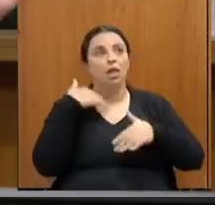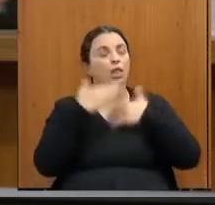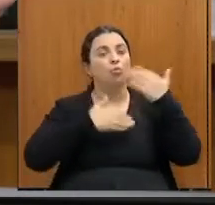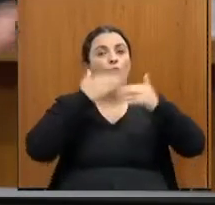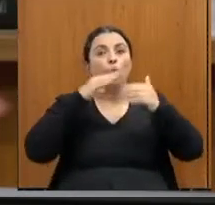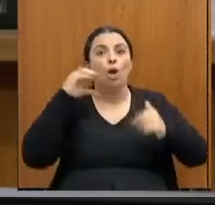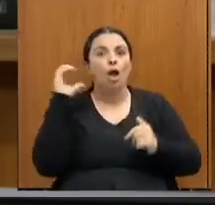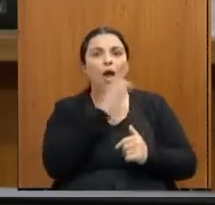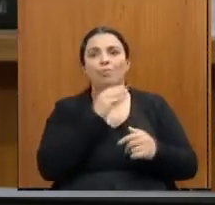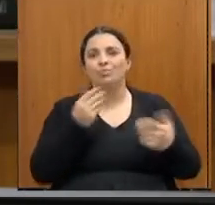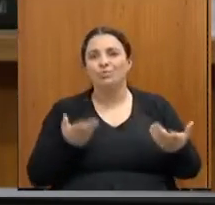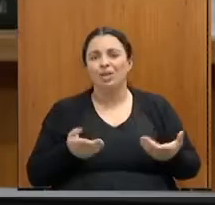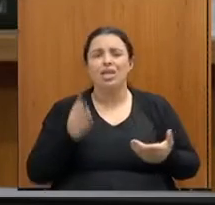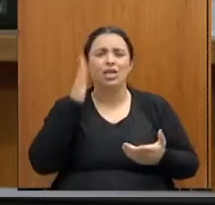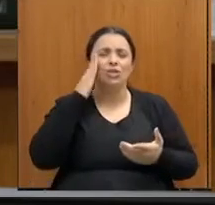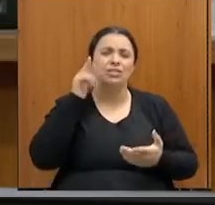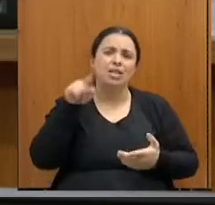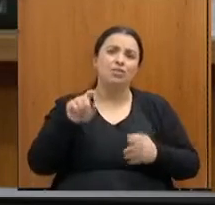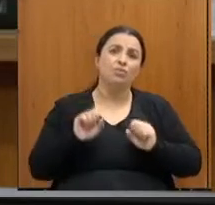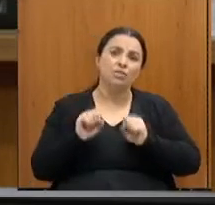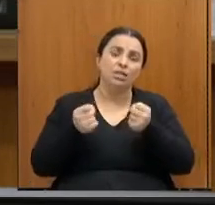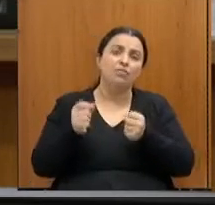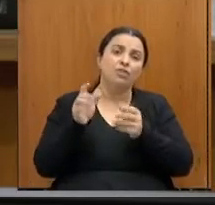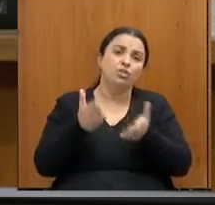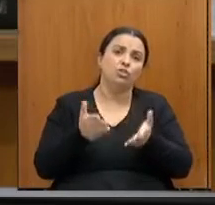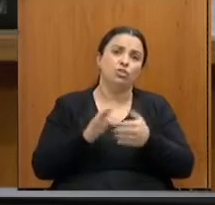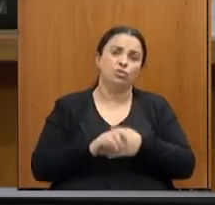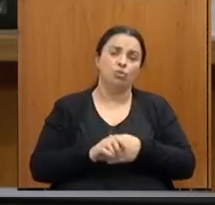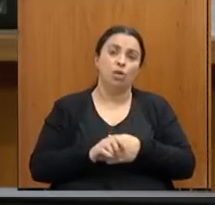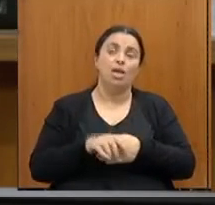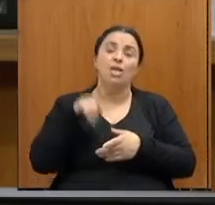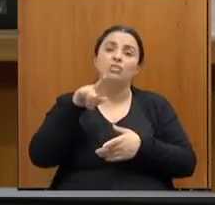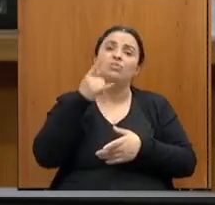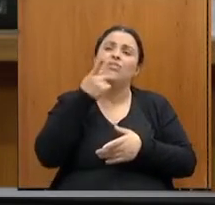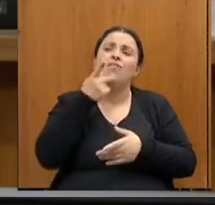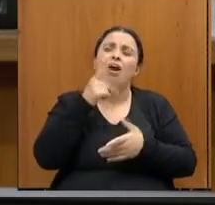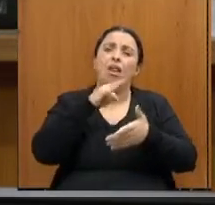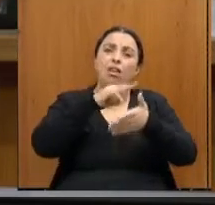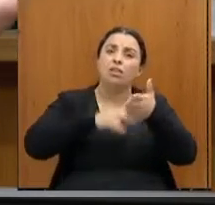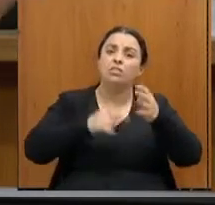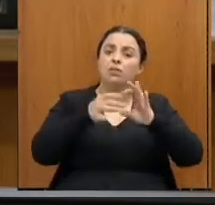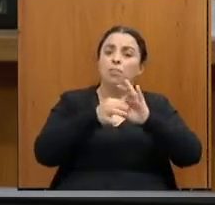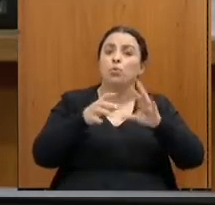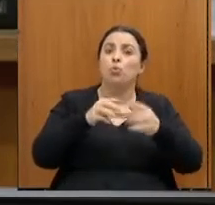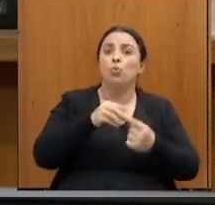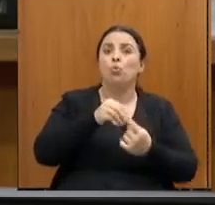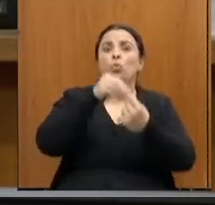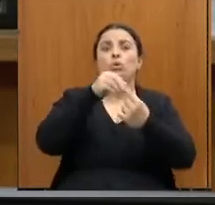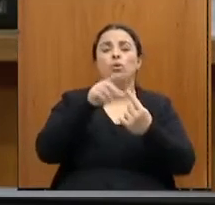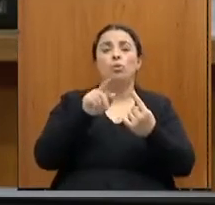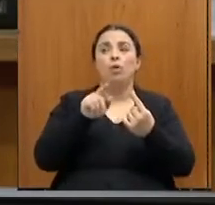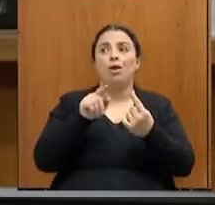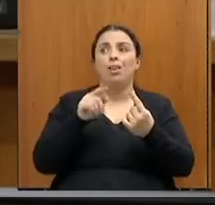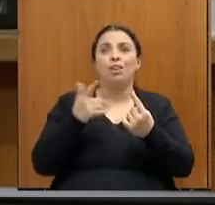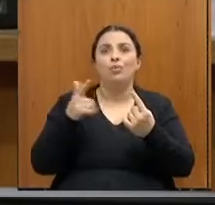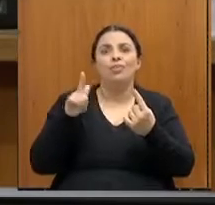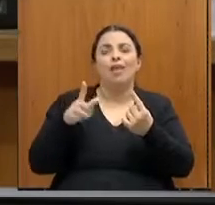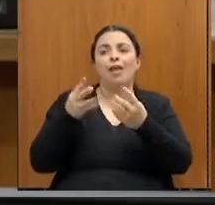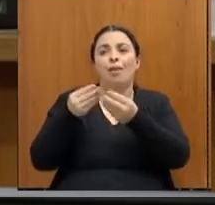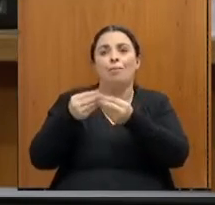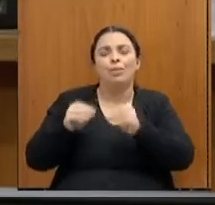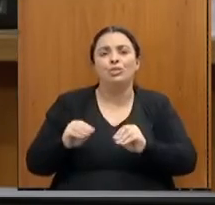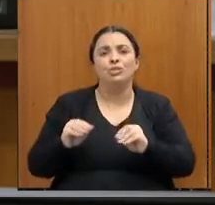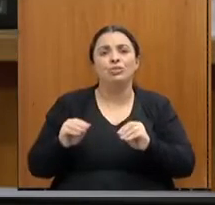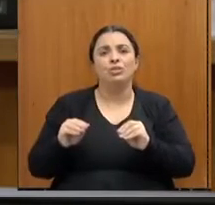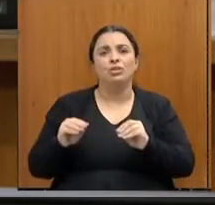e quando sua defende o licenciamento em fase única sem nenhum prejuízo as responsabilidades é e aos